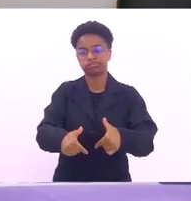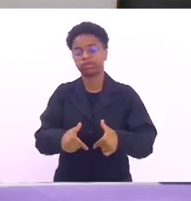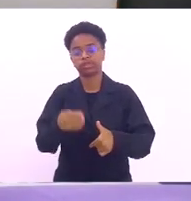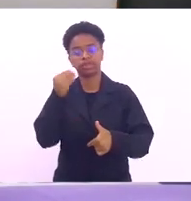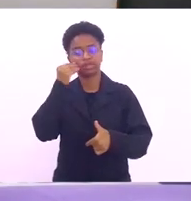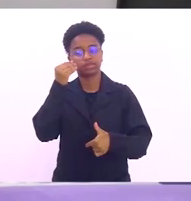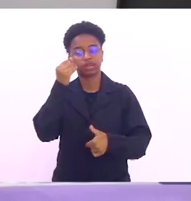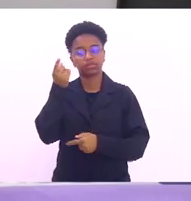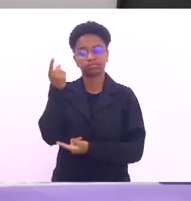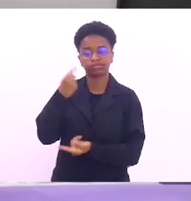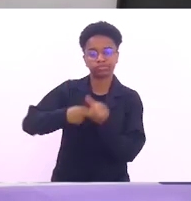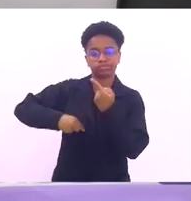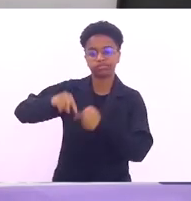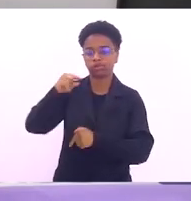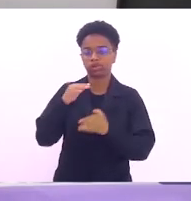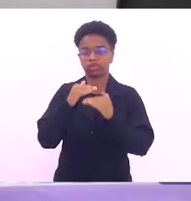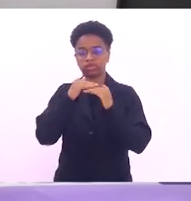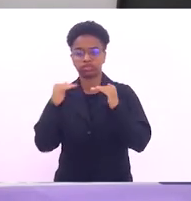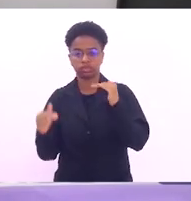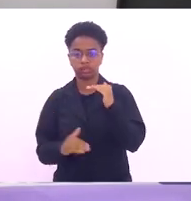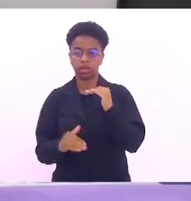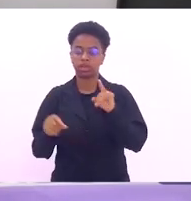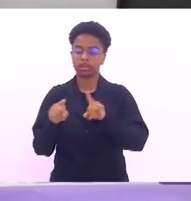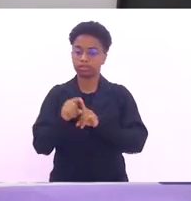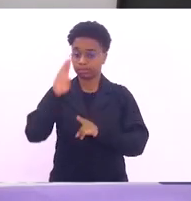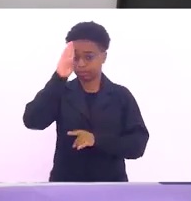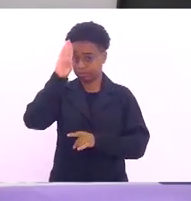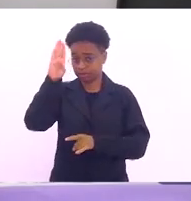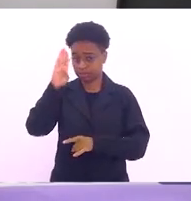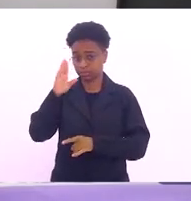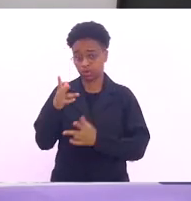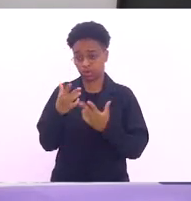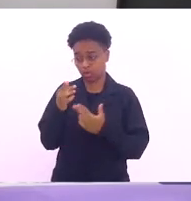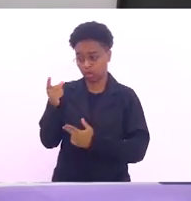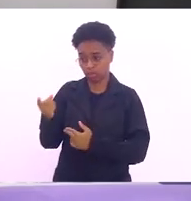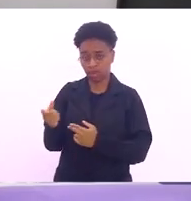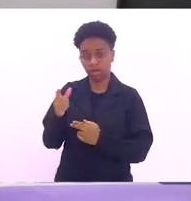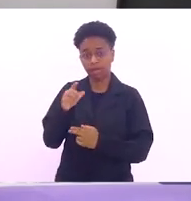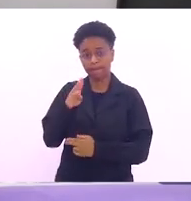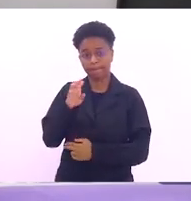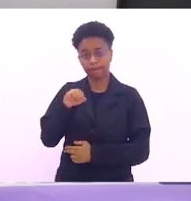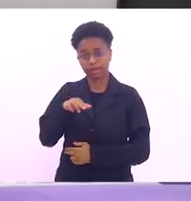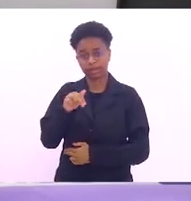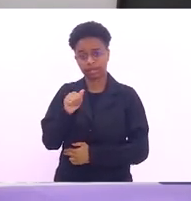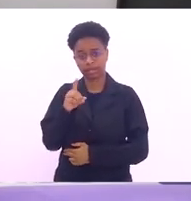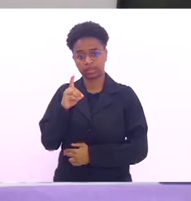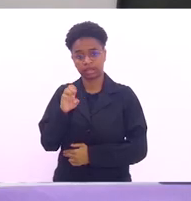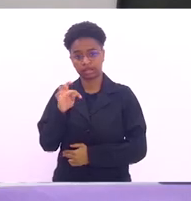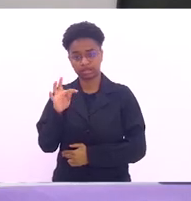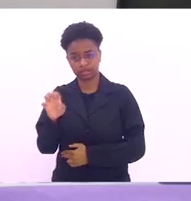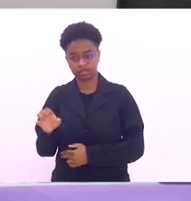das desigualdades em especial no caso de bernabet da titulação das terras